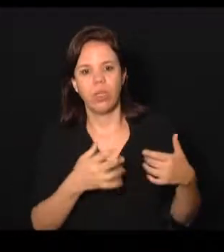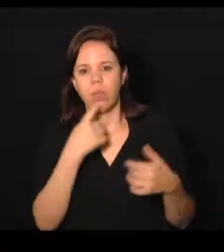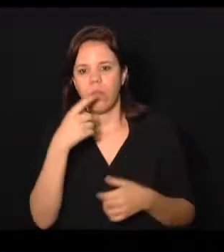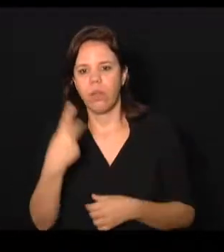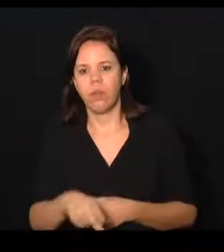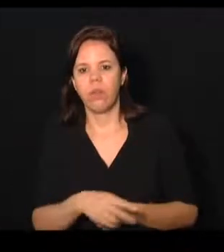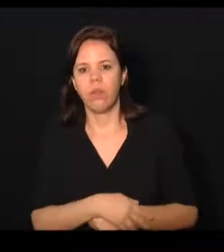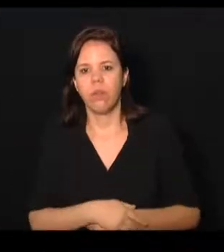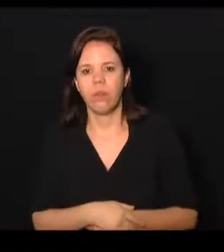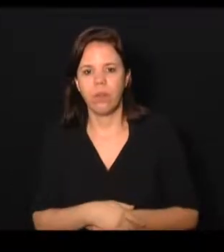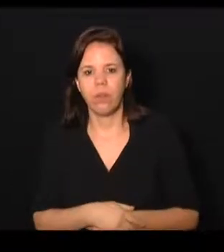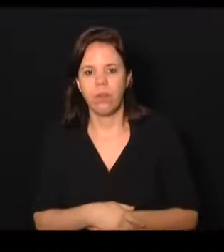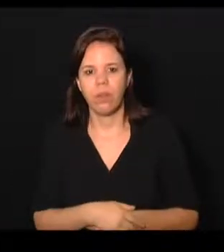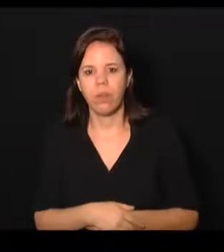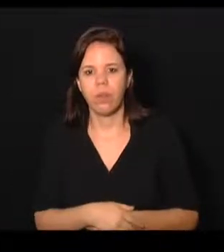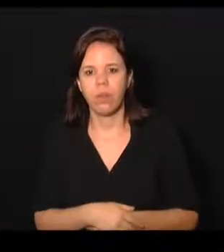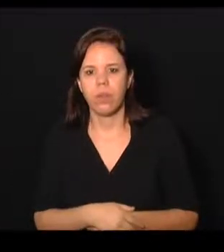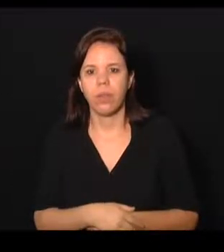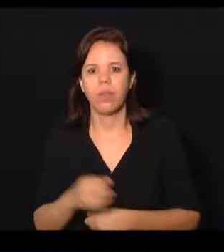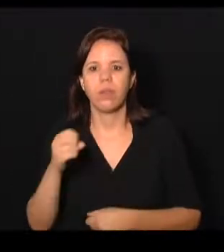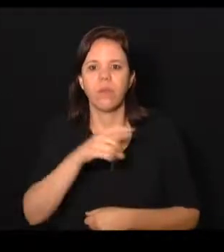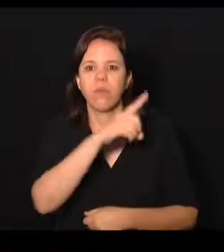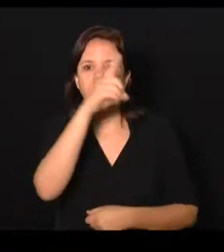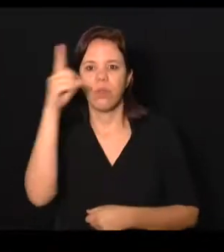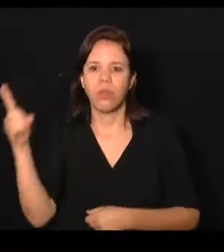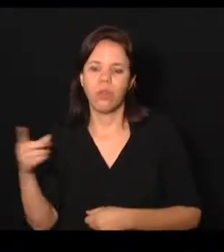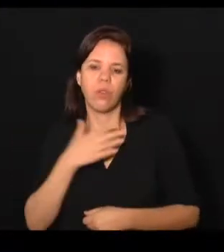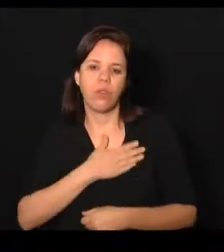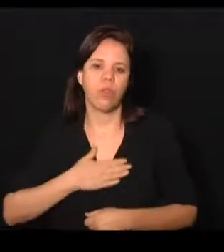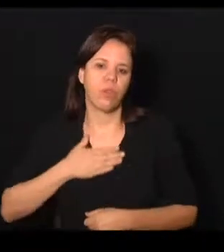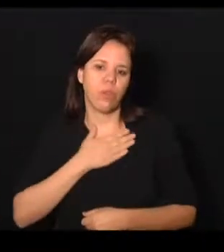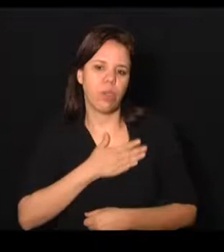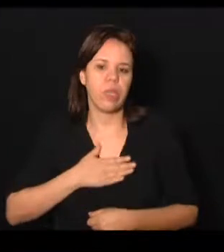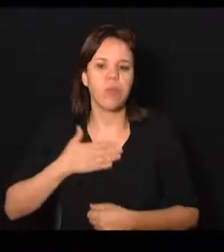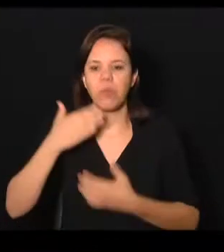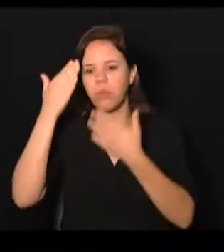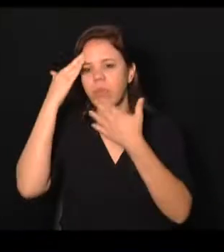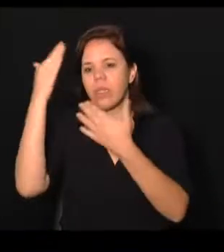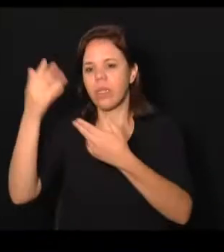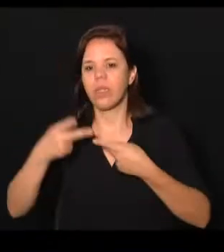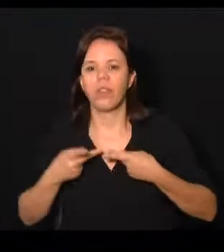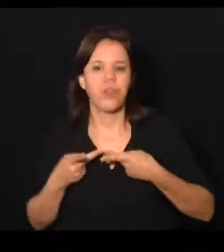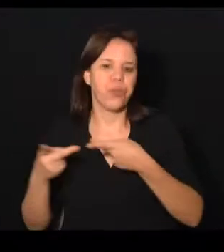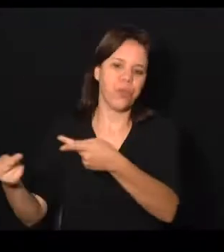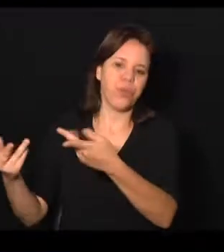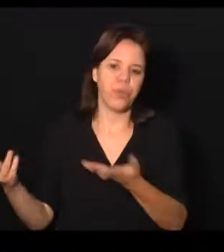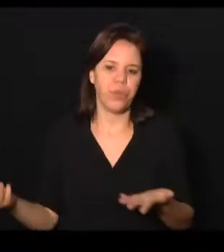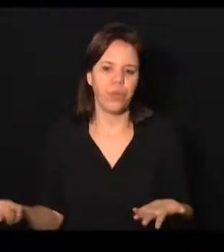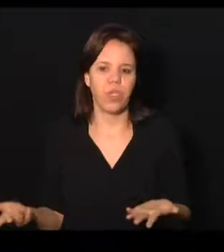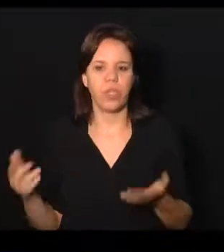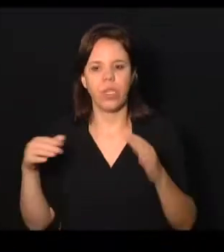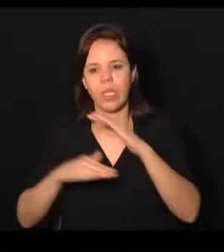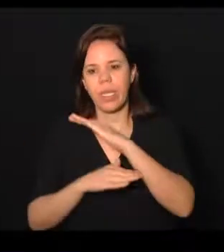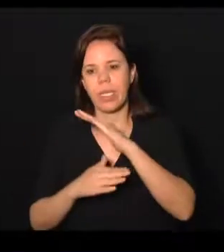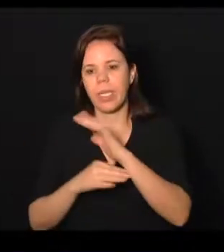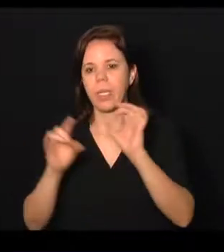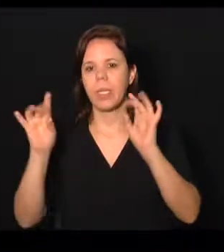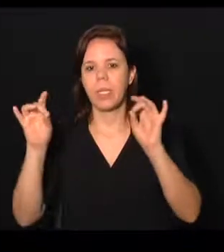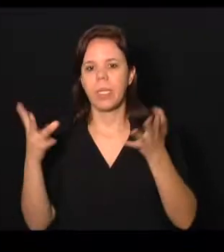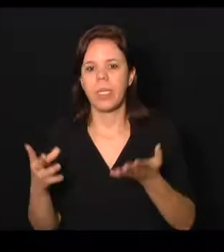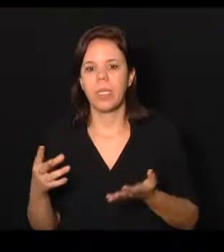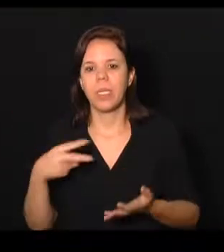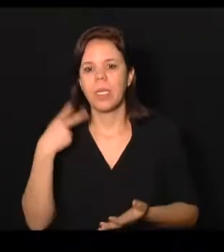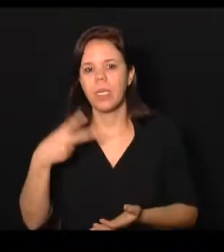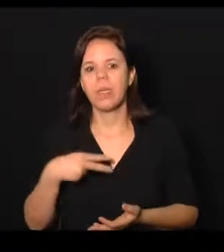Sim. Com a palavra. Bom dia, eu gostaria muito de agradecer o convite da Câmara, em especial